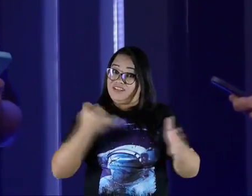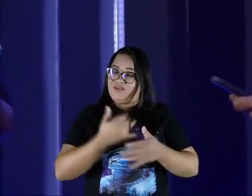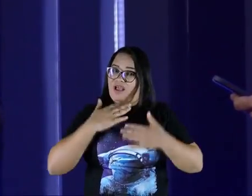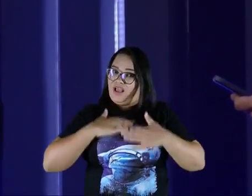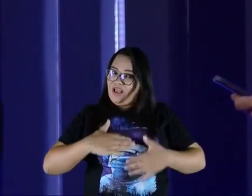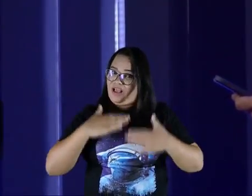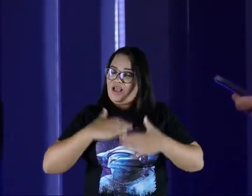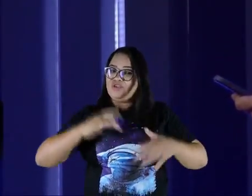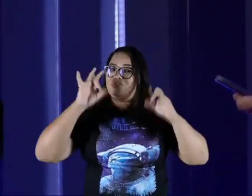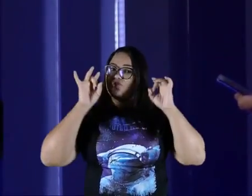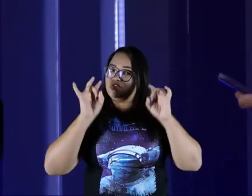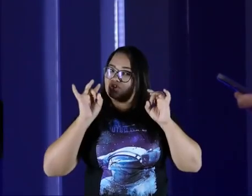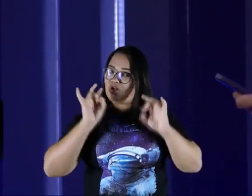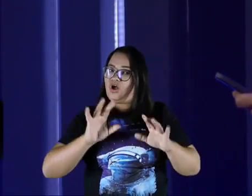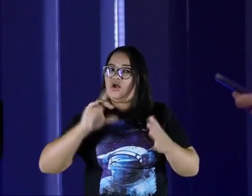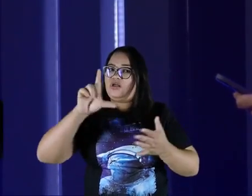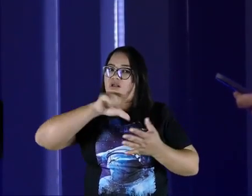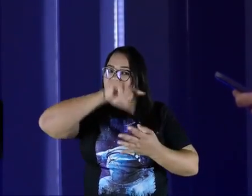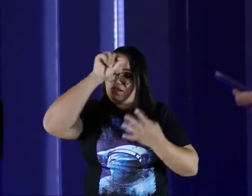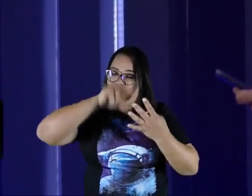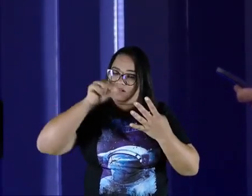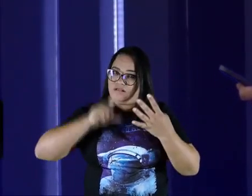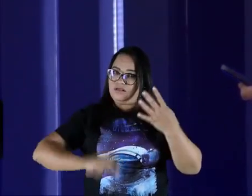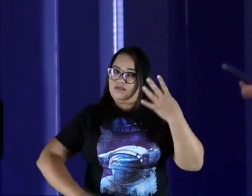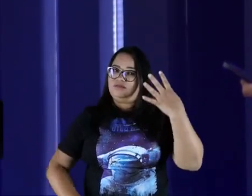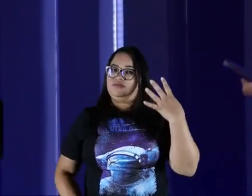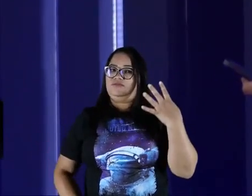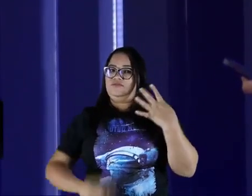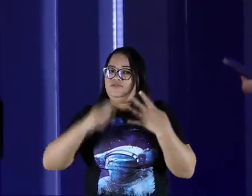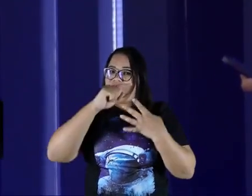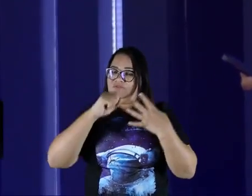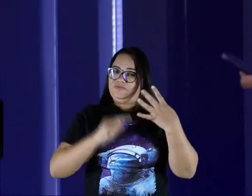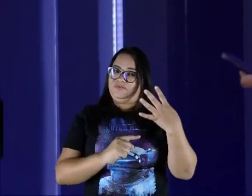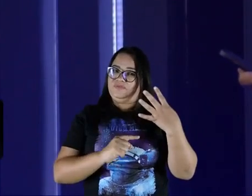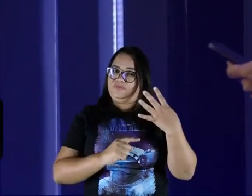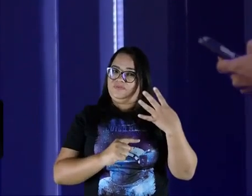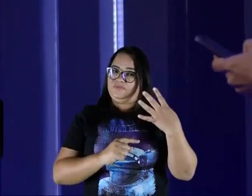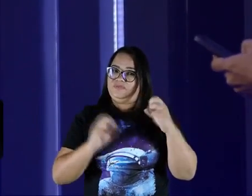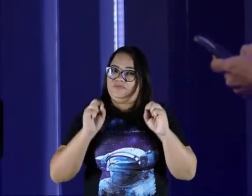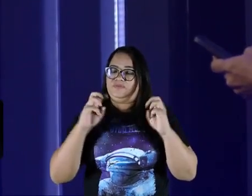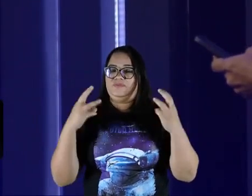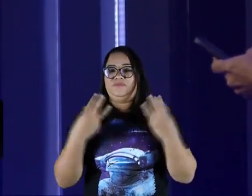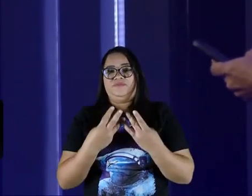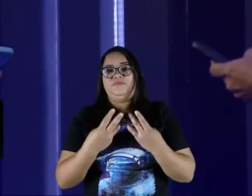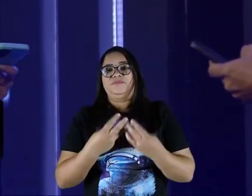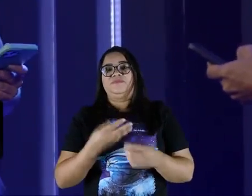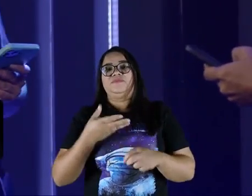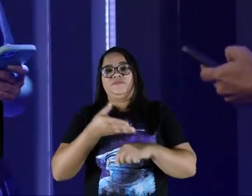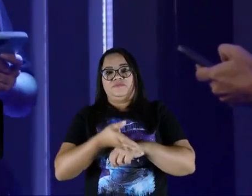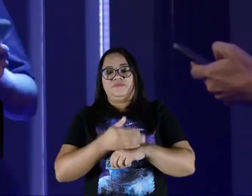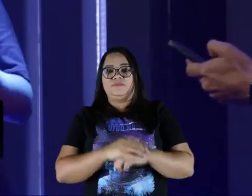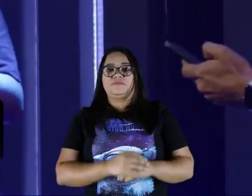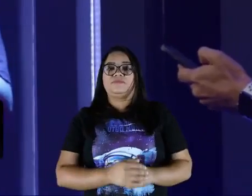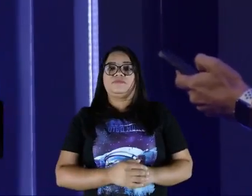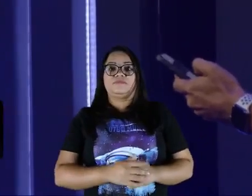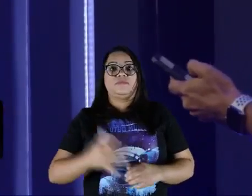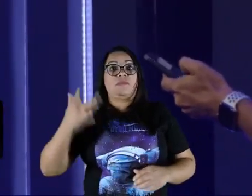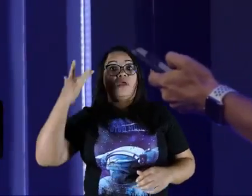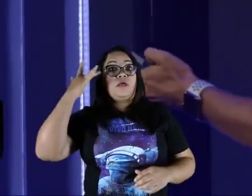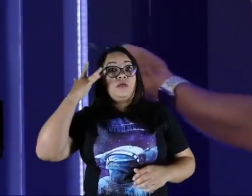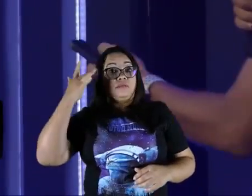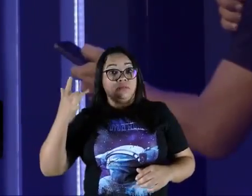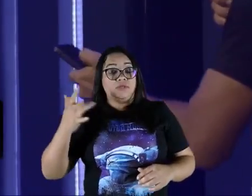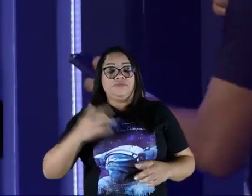sua listinha de 4 workshops que você quer assistir e amanhã com o seu número de inscrição. Lígia, pergunta a gente de última hora aqui,